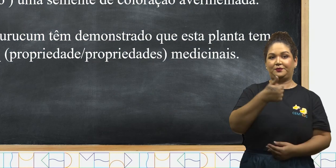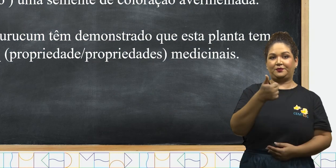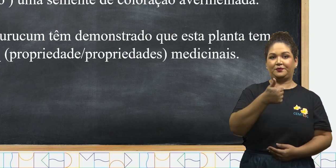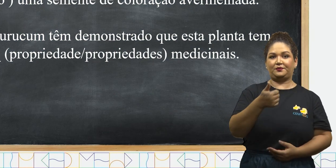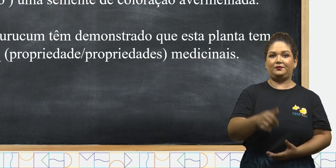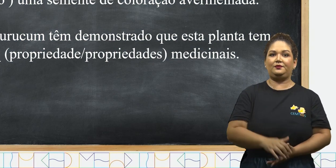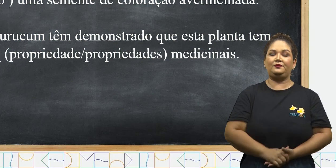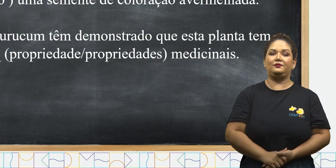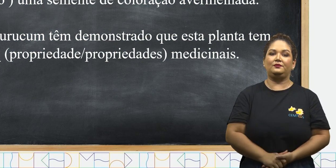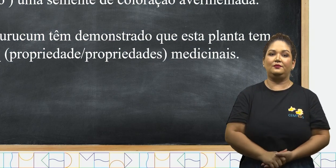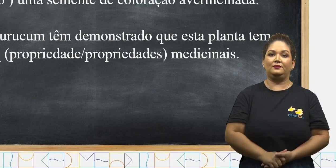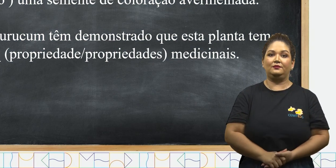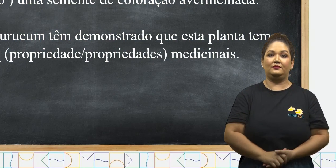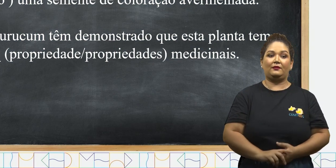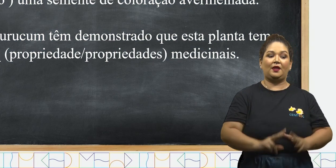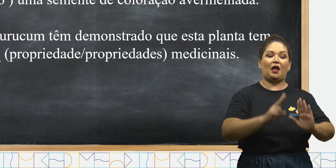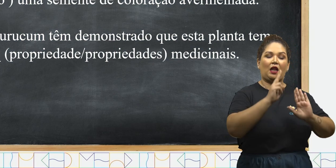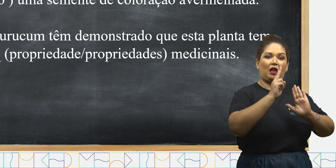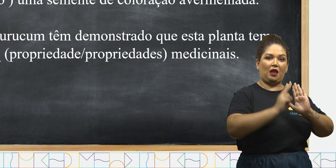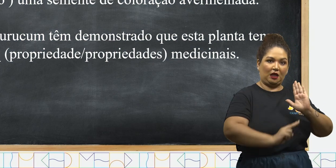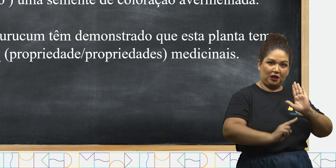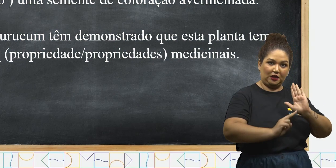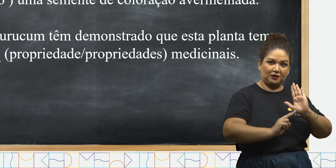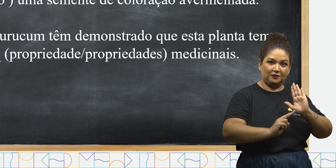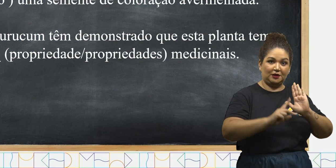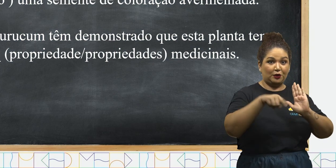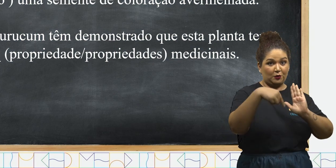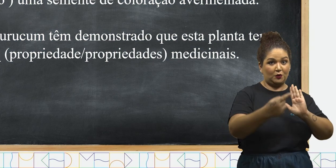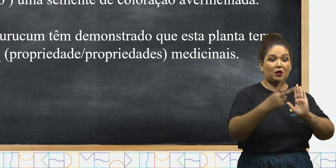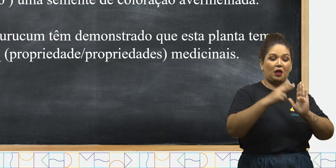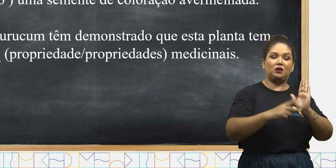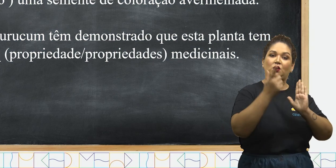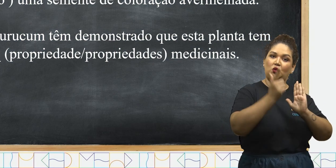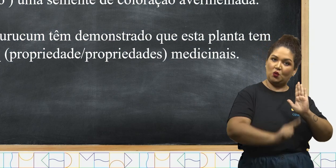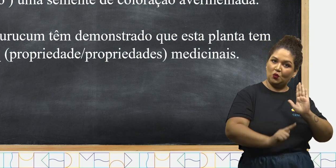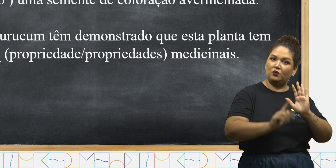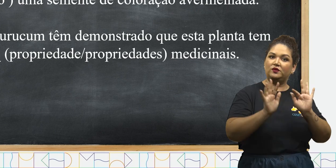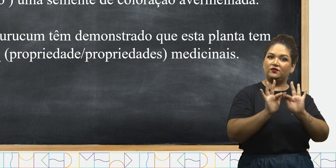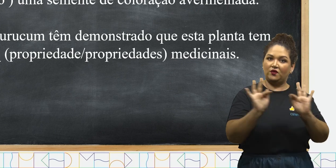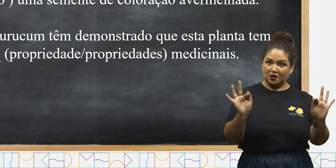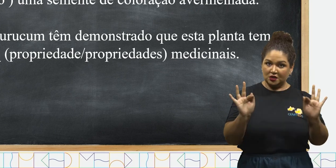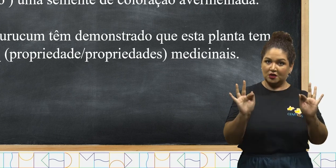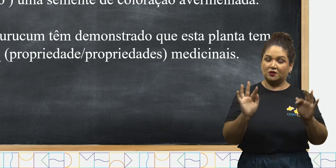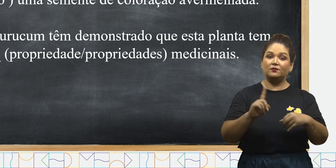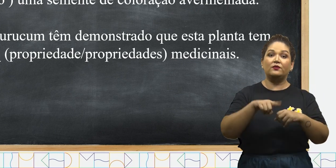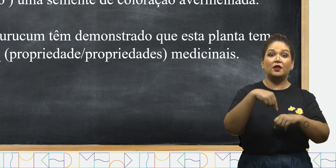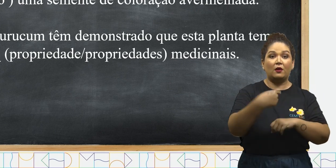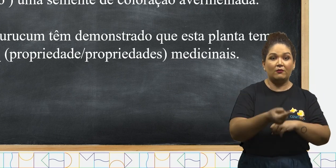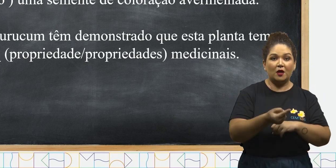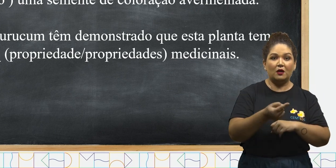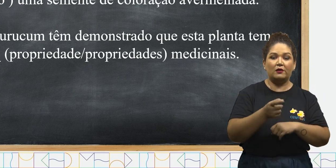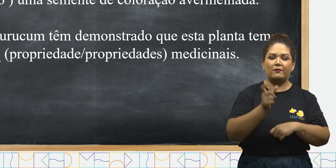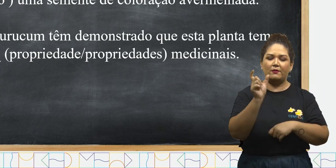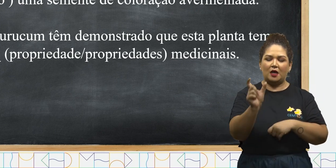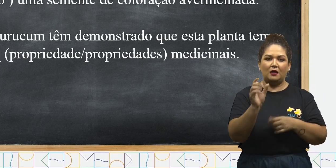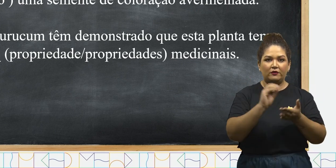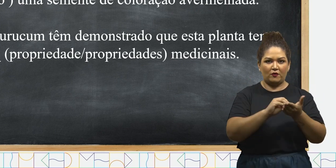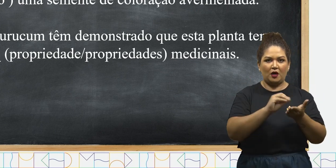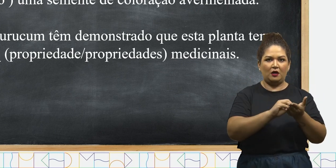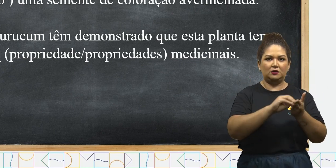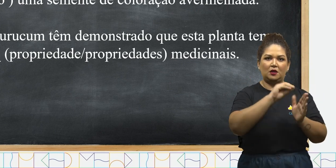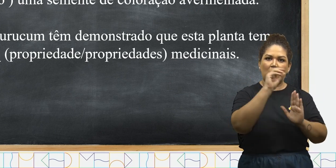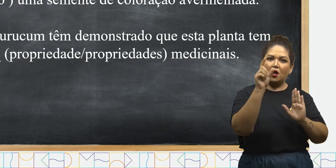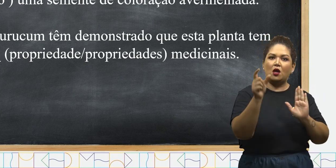Atividade número 1. Leia e releia as frases abaixo. Depois, preencha os